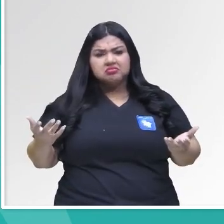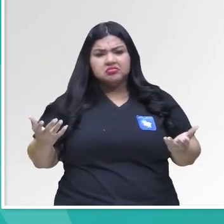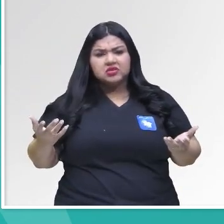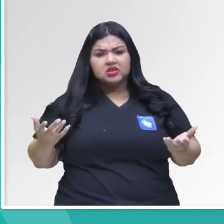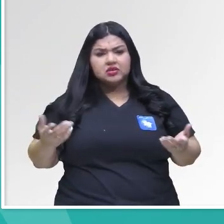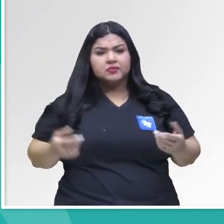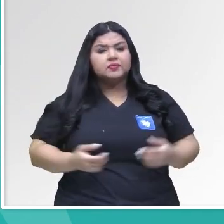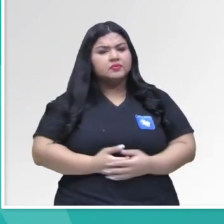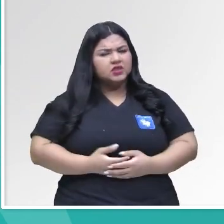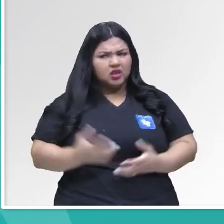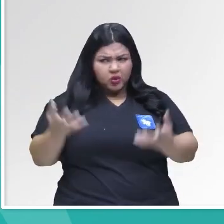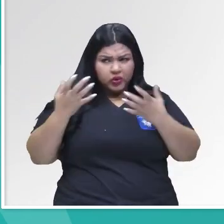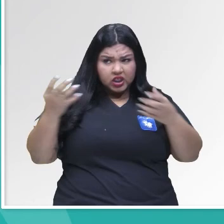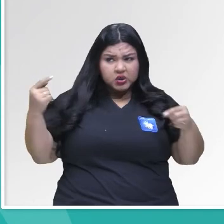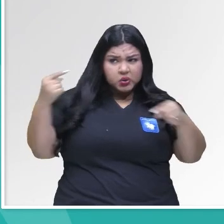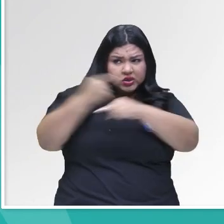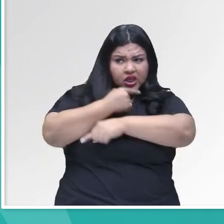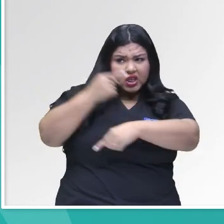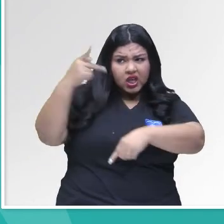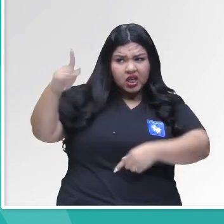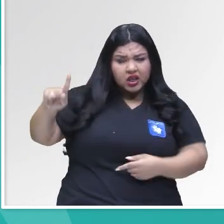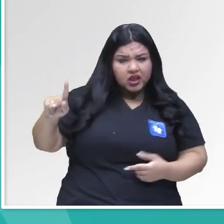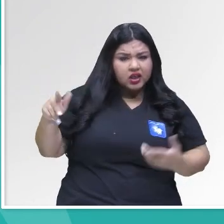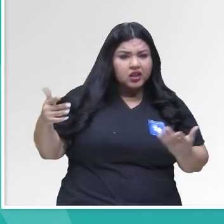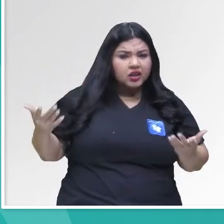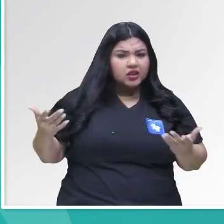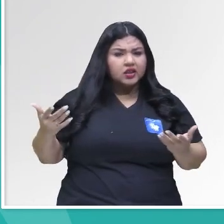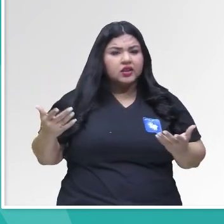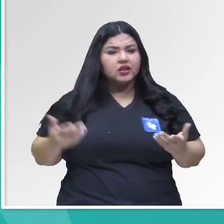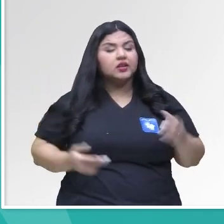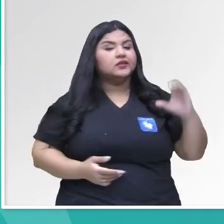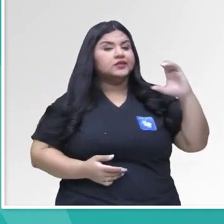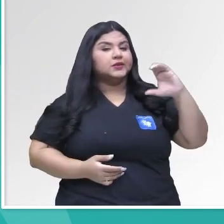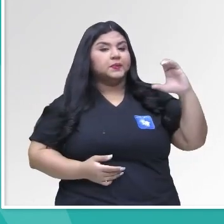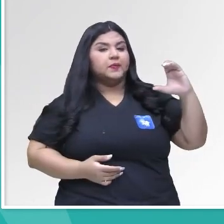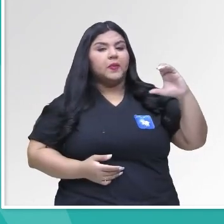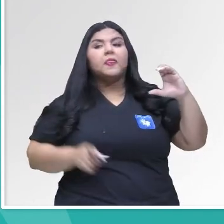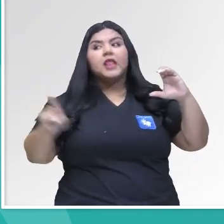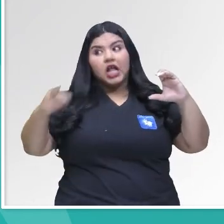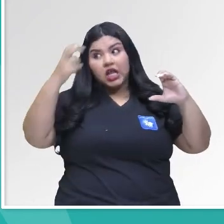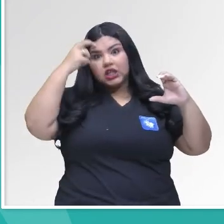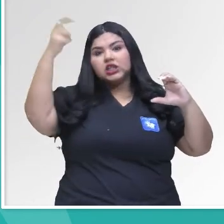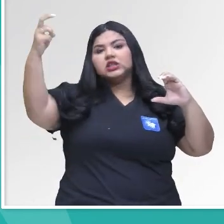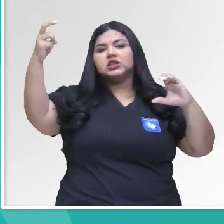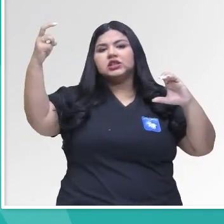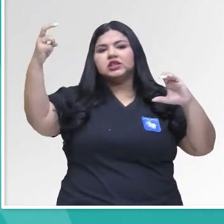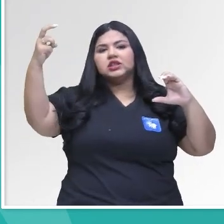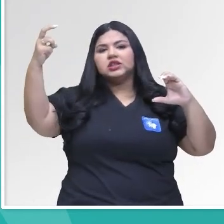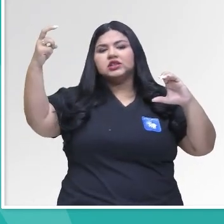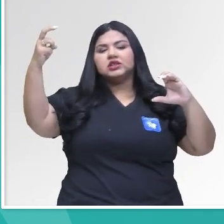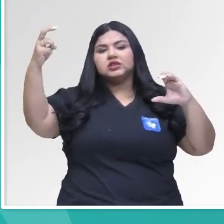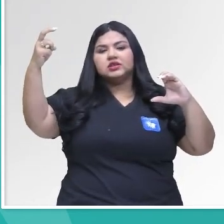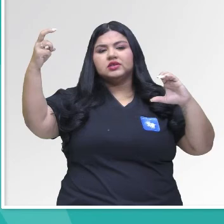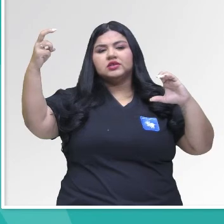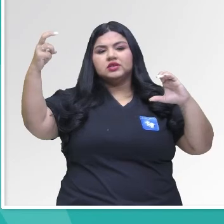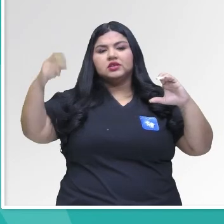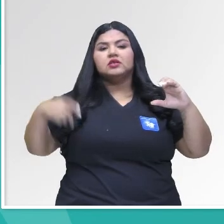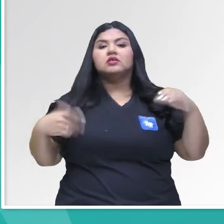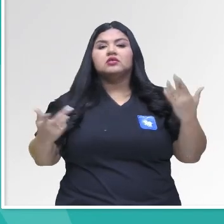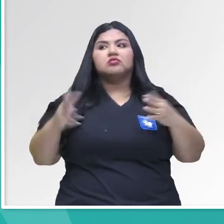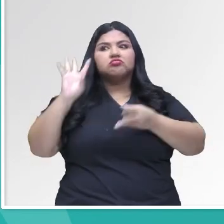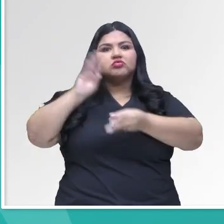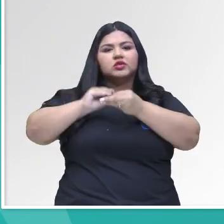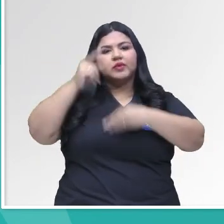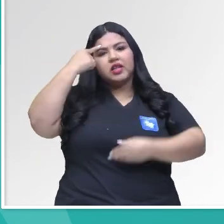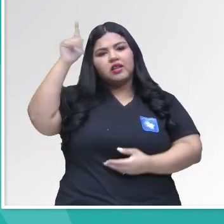quis contrariar o colega? Olha essa letra C. Ele é inteligente, olha essa conclusão. Estou concluindo a minha